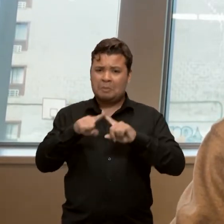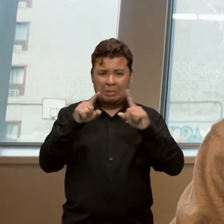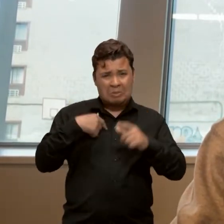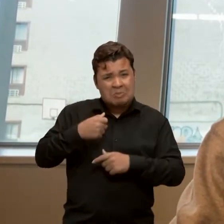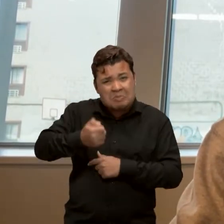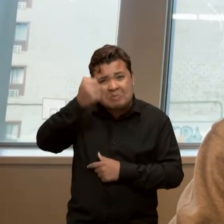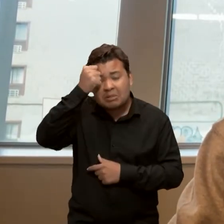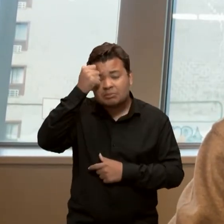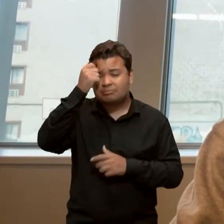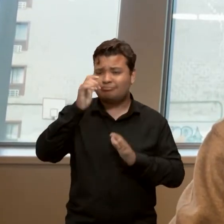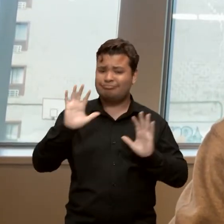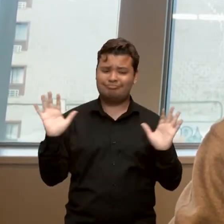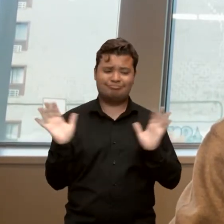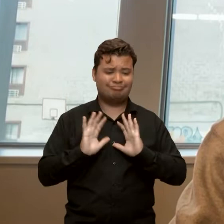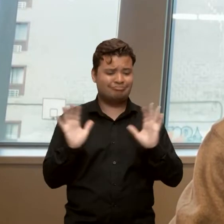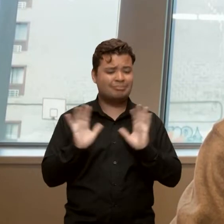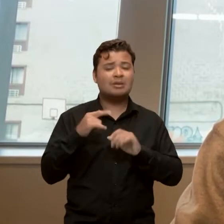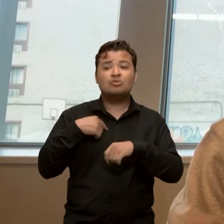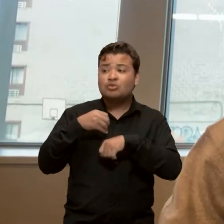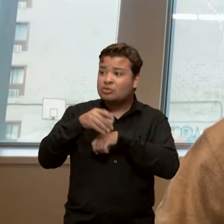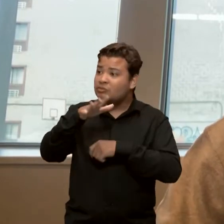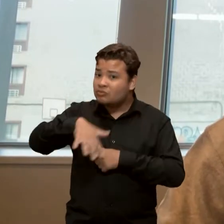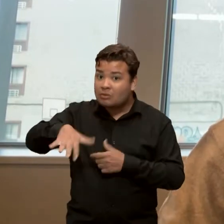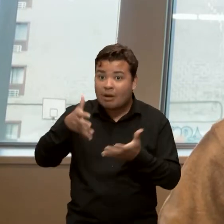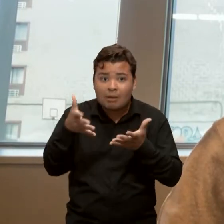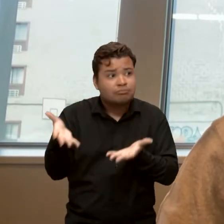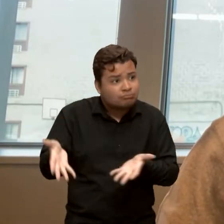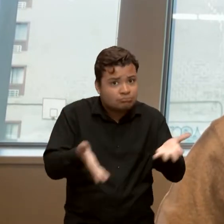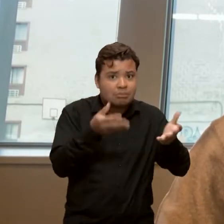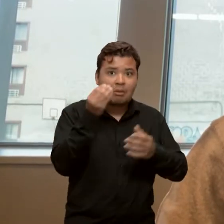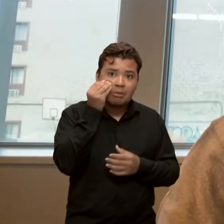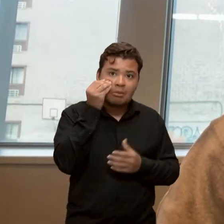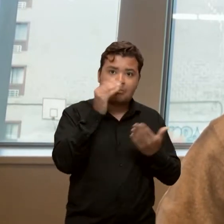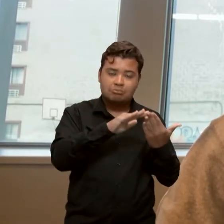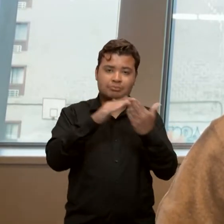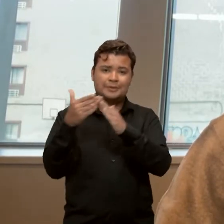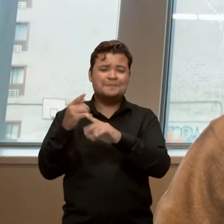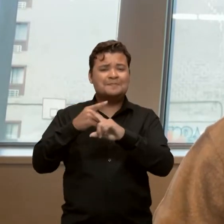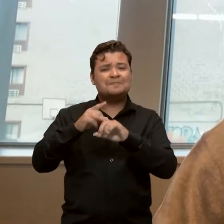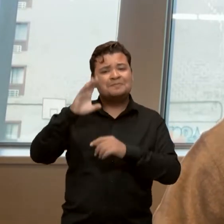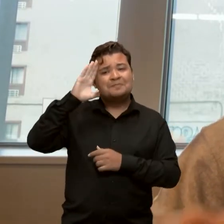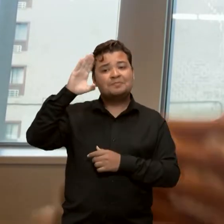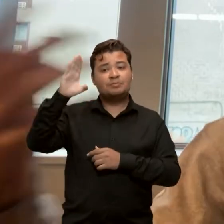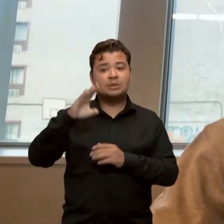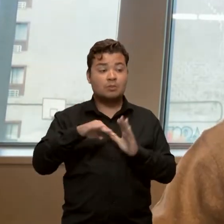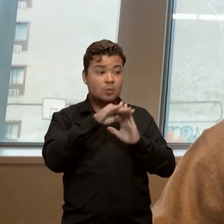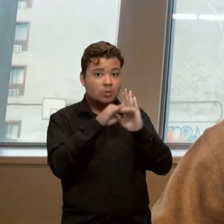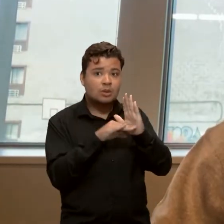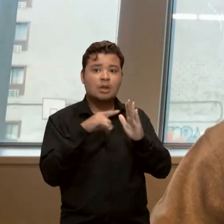mundo tente, principalmente aqueles programas que consigam fornecer ajuda financeira através de bolsas, como é o